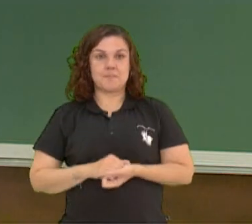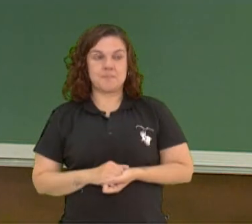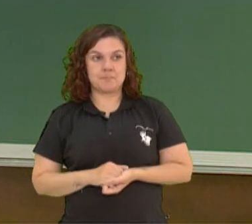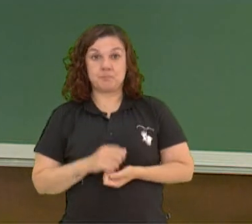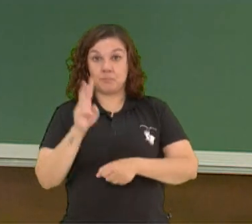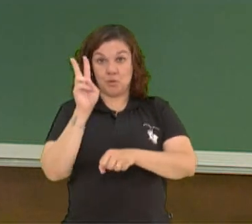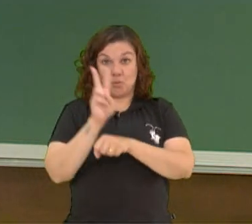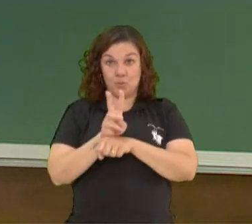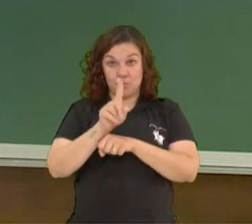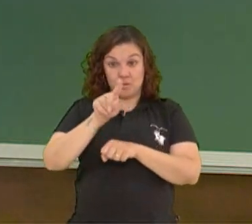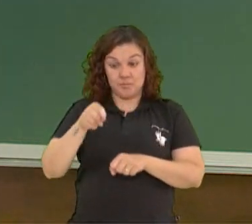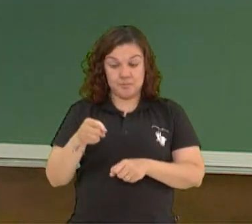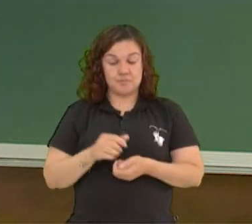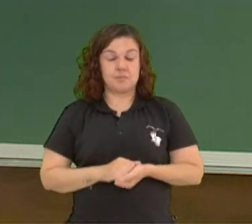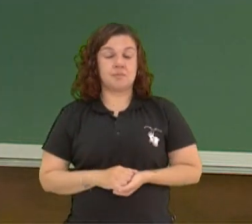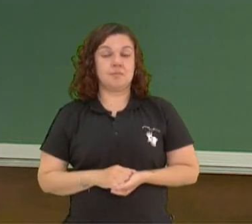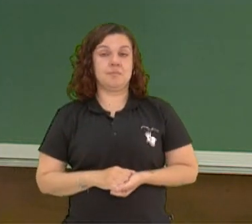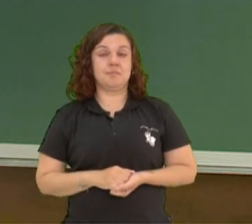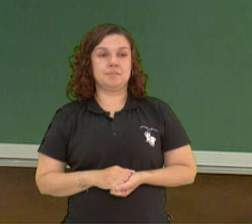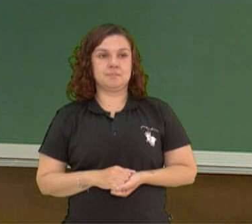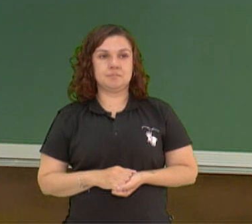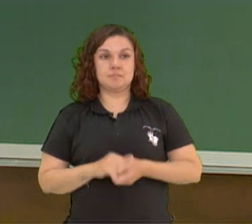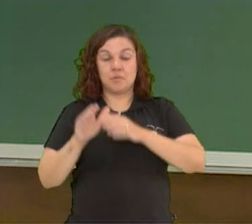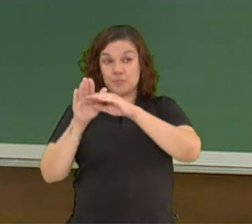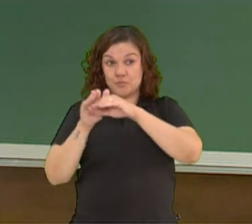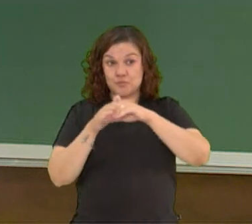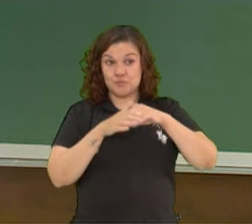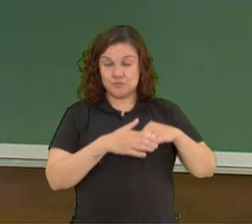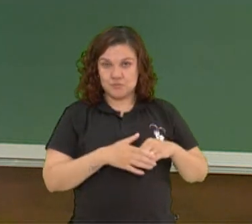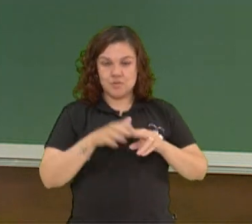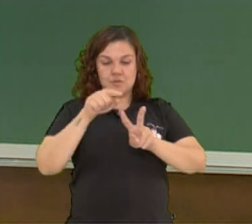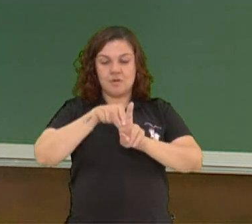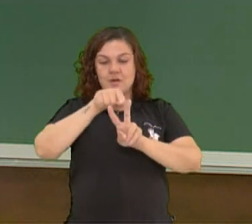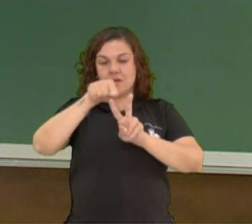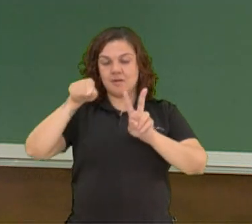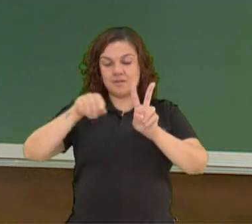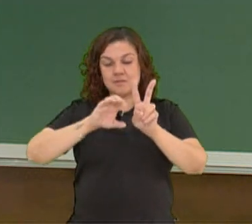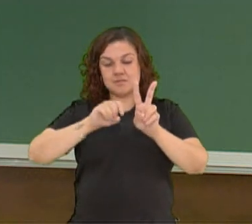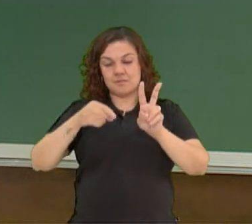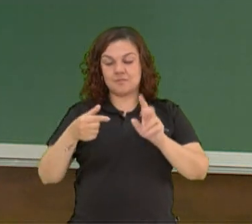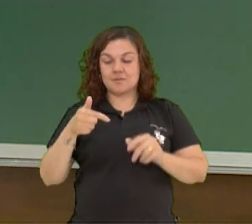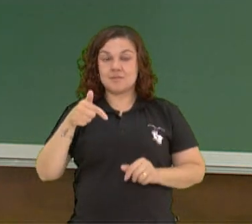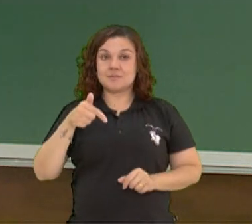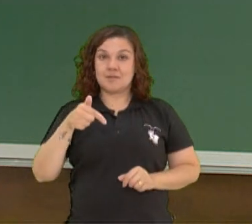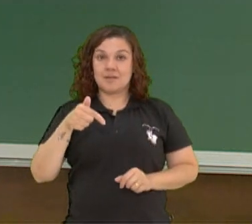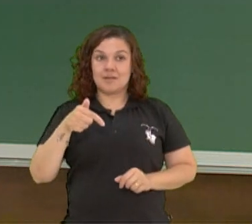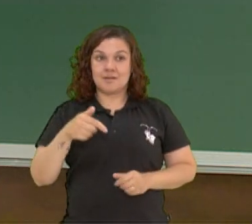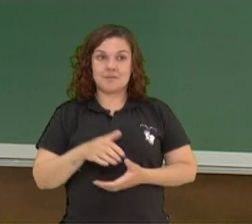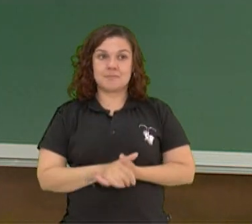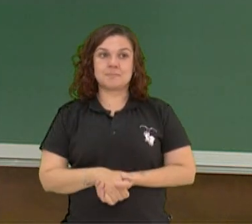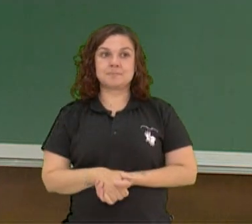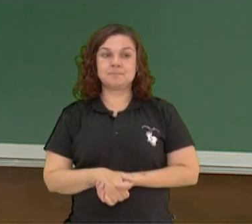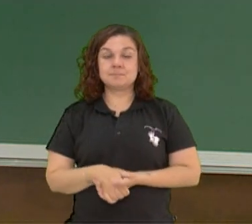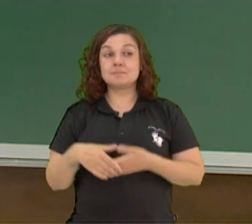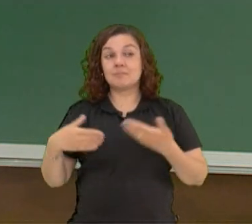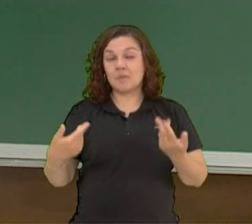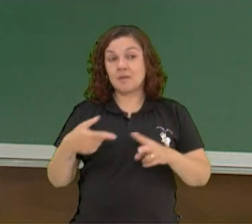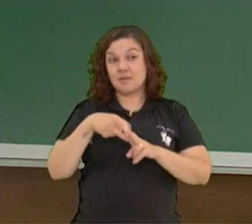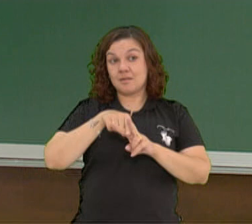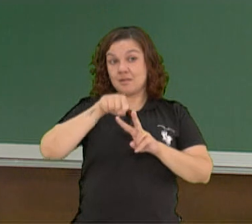0,49. Então, cuidado com a vírgula. Quando eu extraio a raiz, fica 0,7, porque a raiz do 100 é